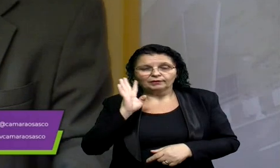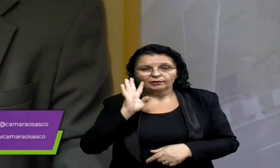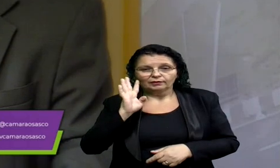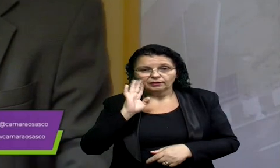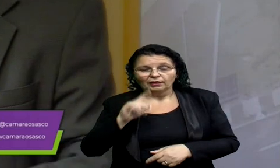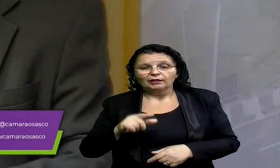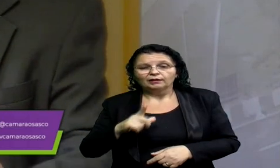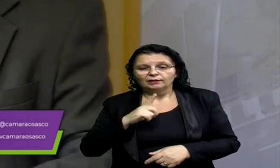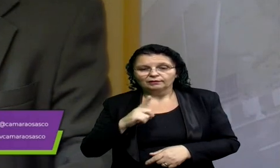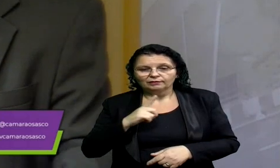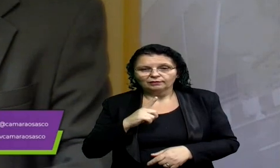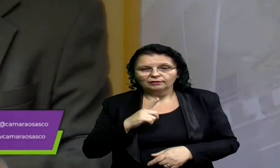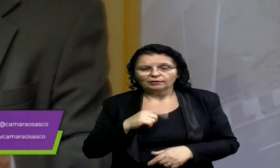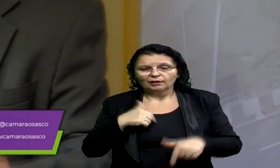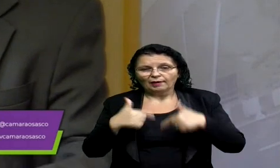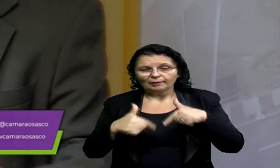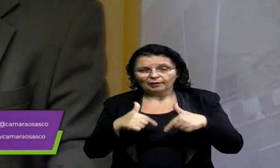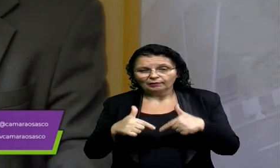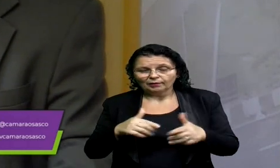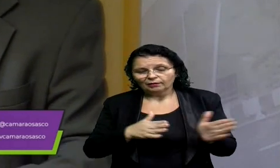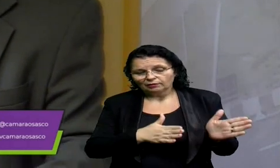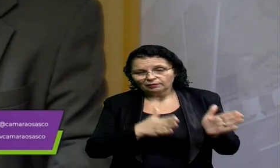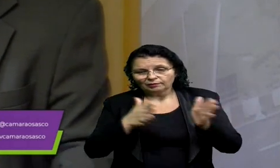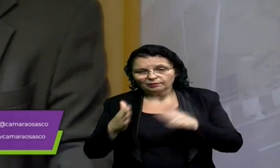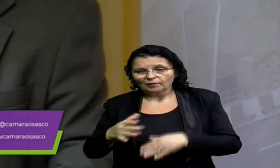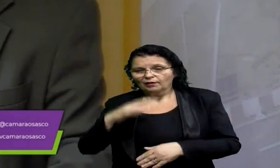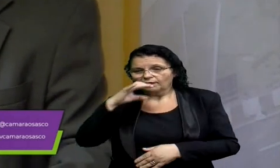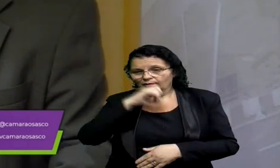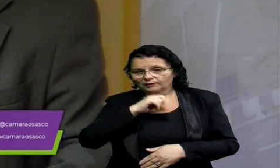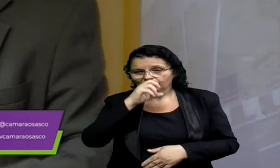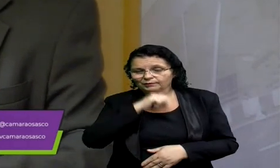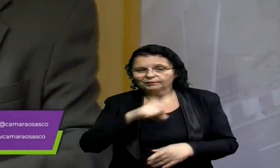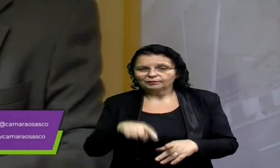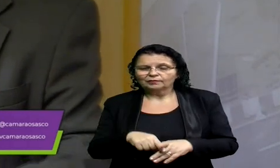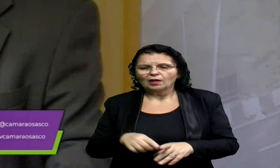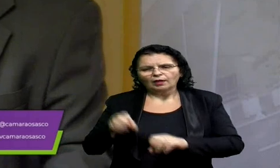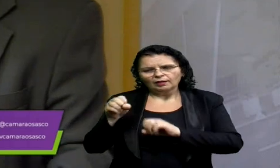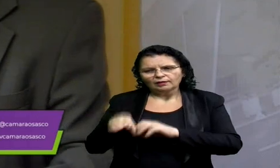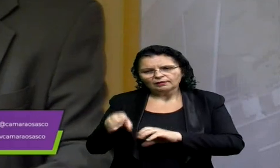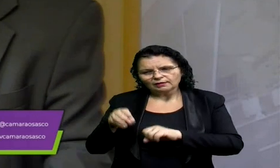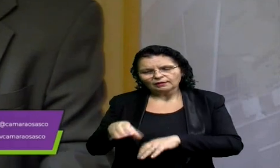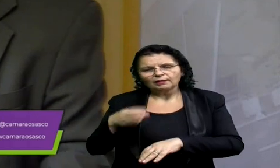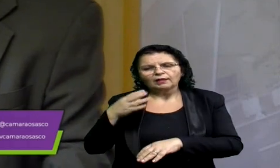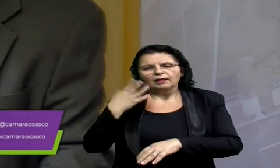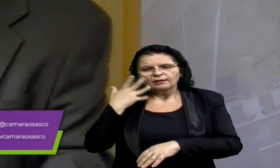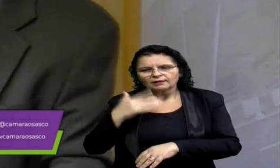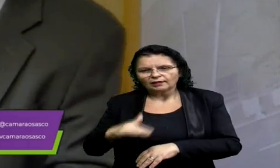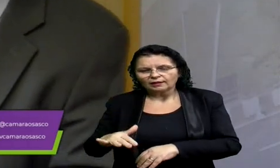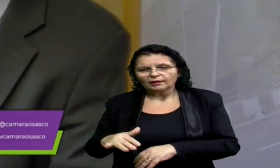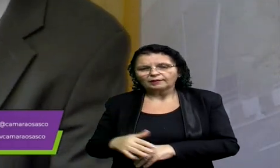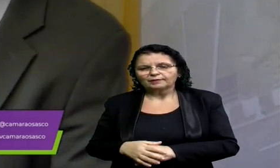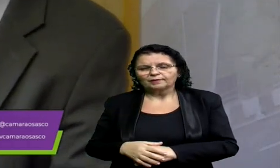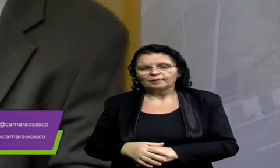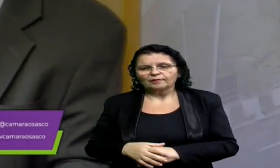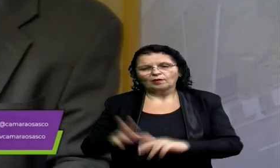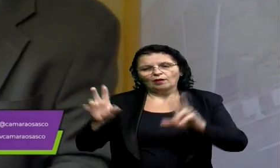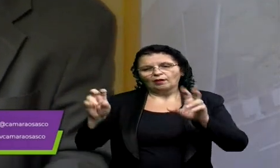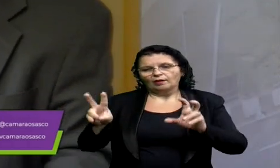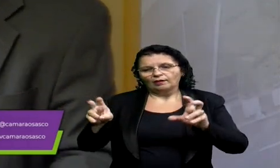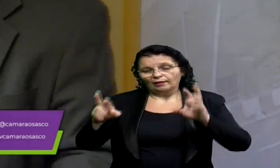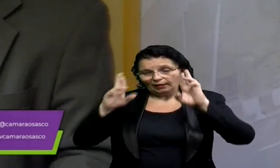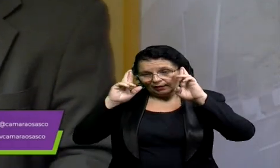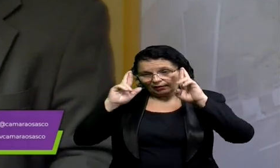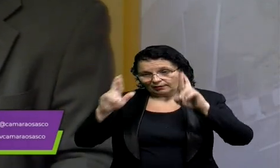adta ele ele faz um trabalho durante a semana e aos sábados E onde ele ensina essa criançada né E o nosso lema lá é aquele né é